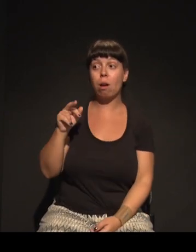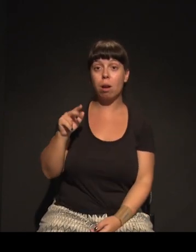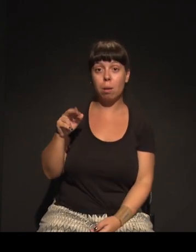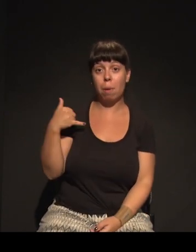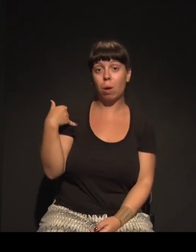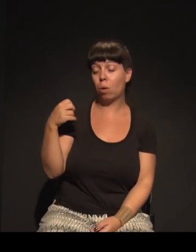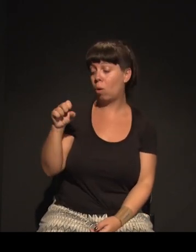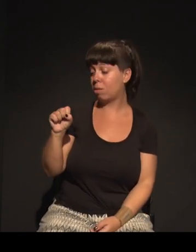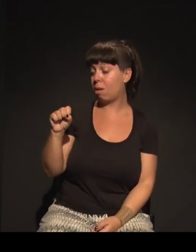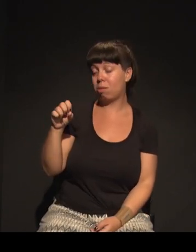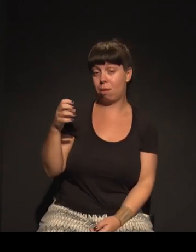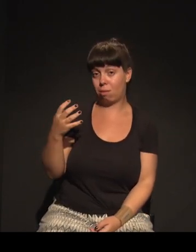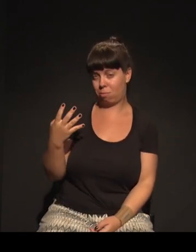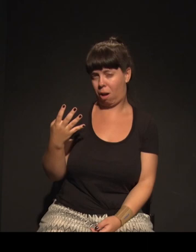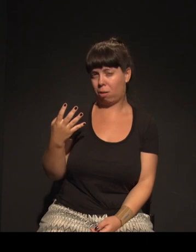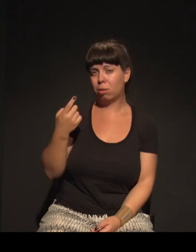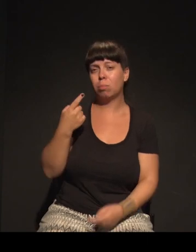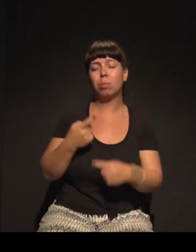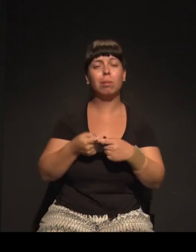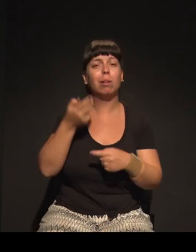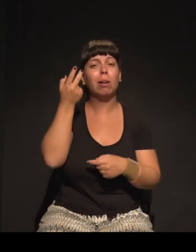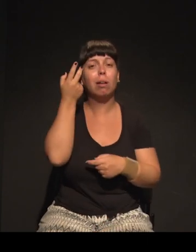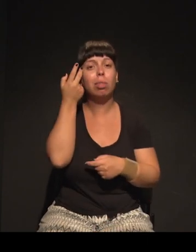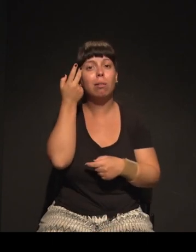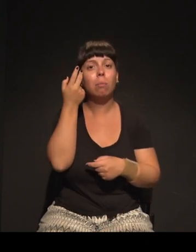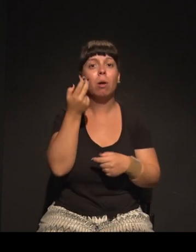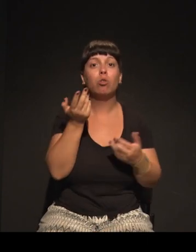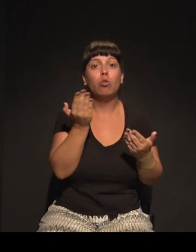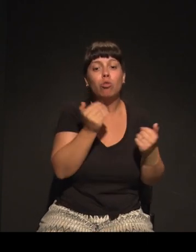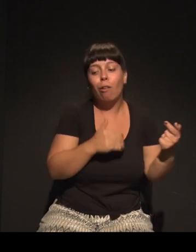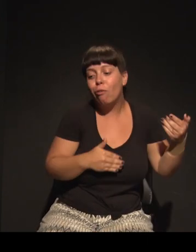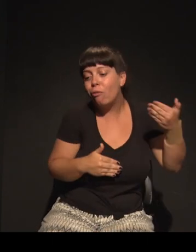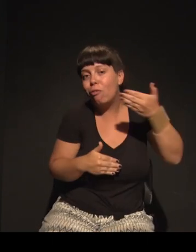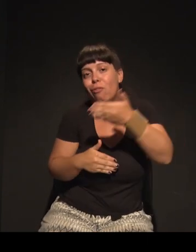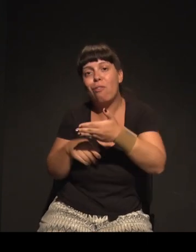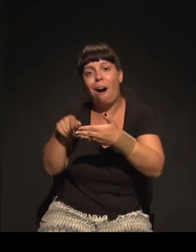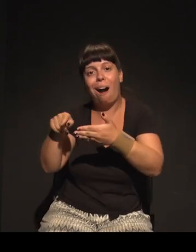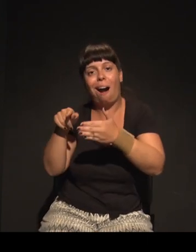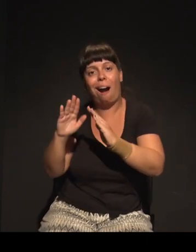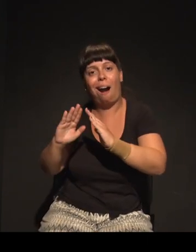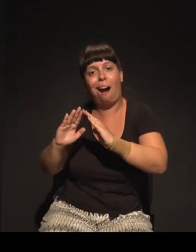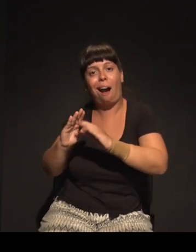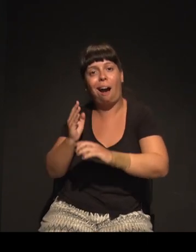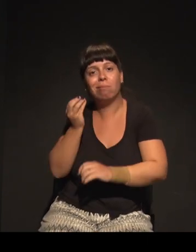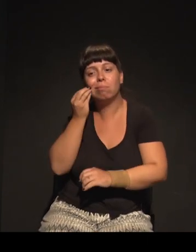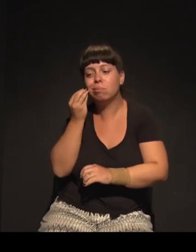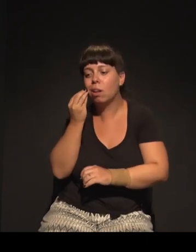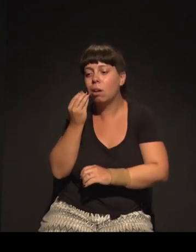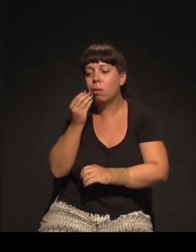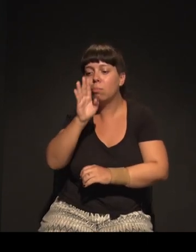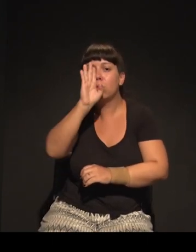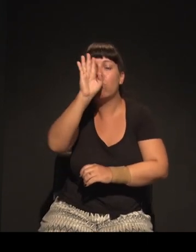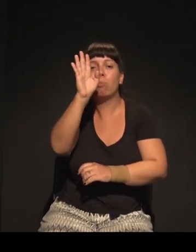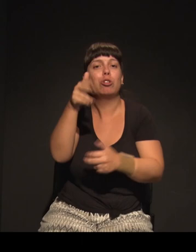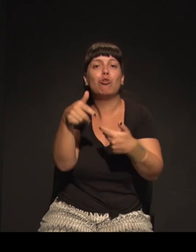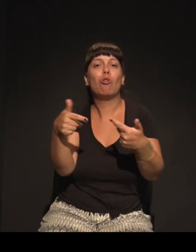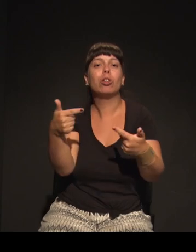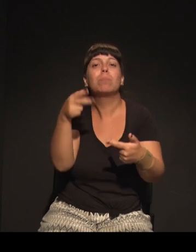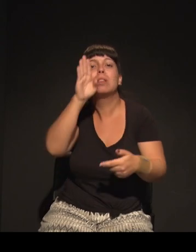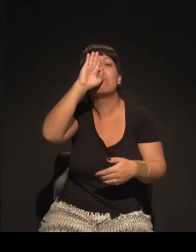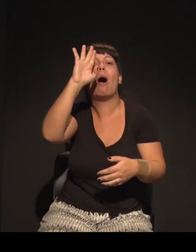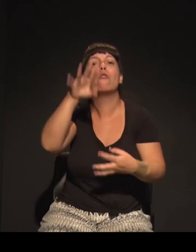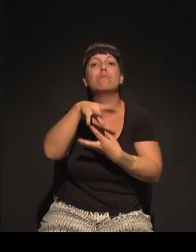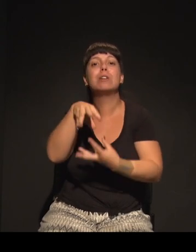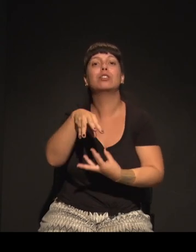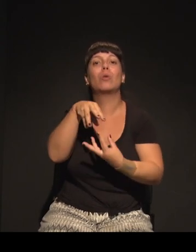que geralmente os mais jovens vão lá tu querer saber de adn as coisas né principalmente espirituais e aí eu